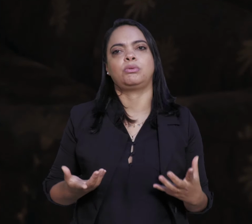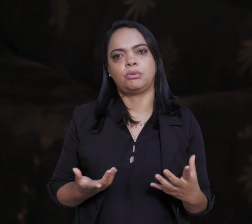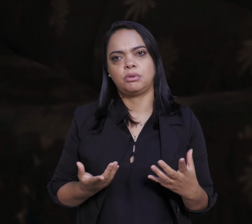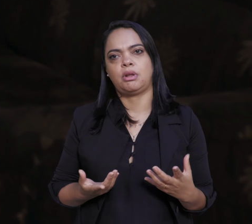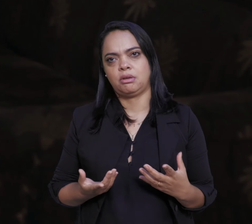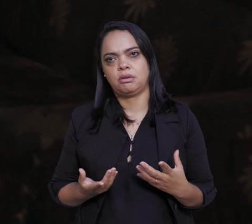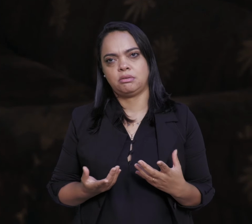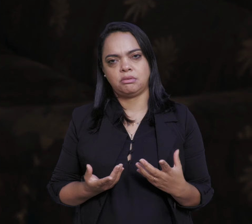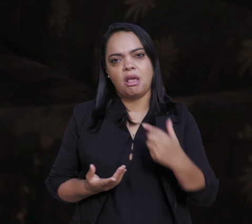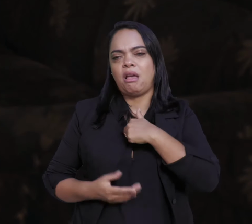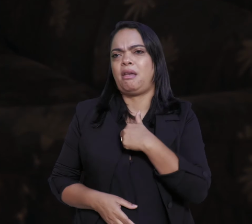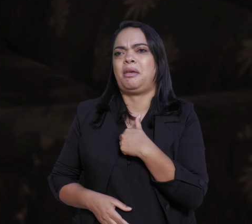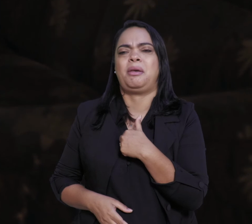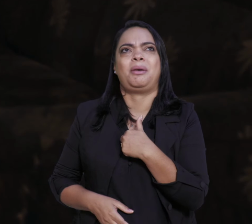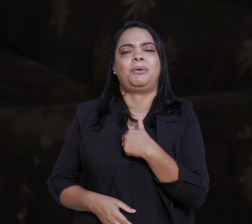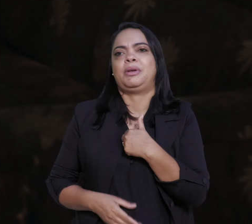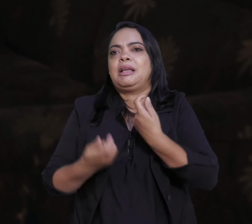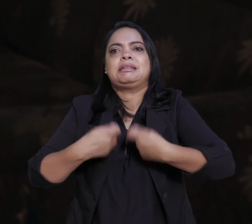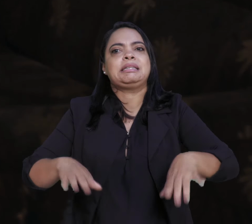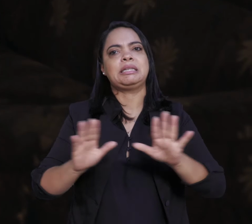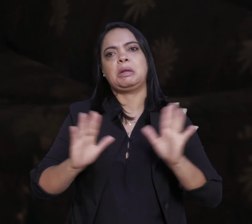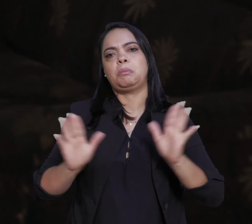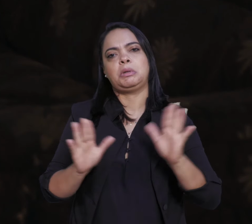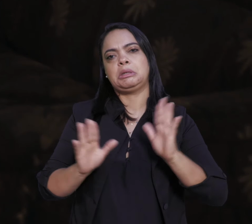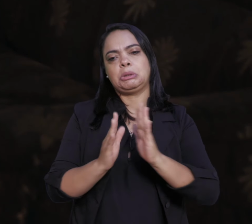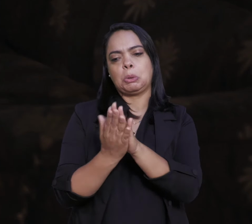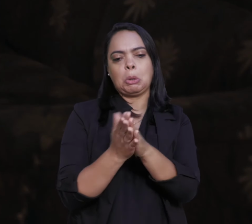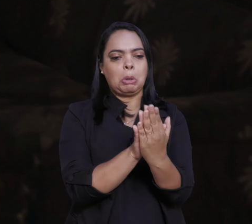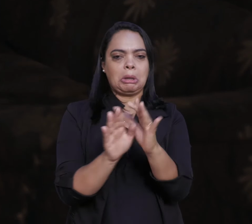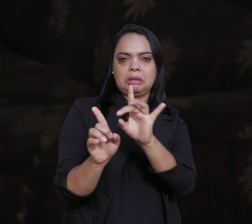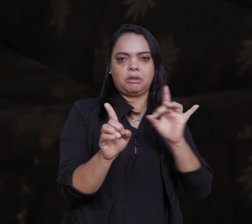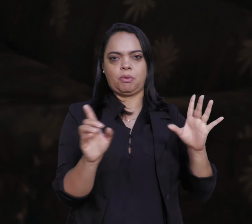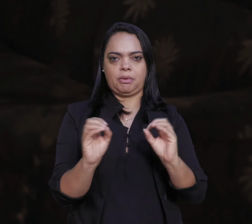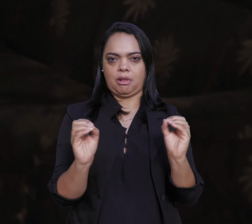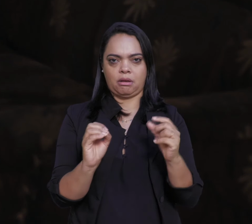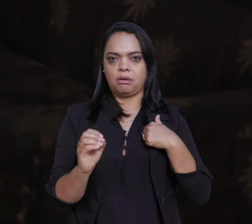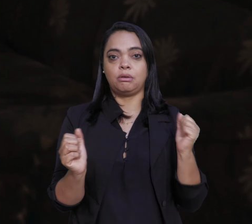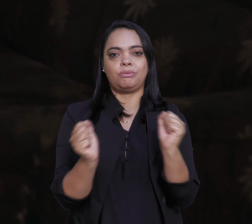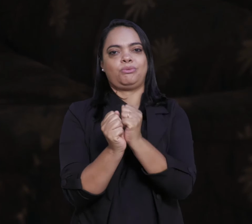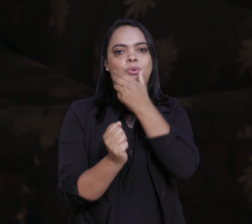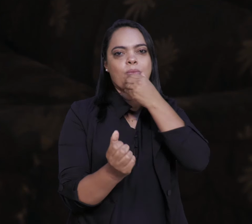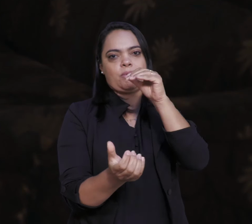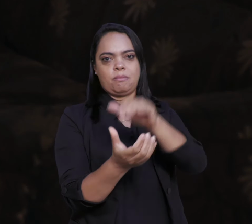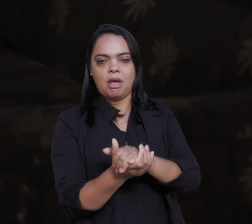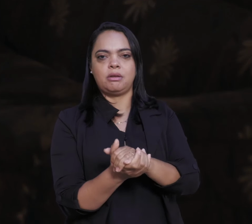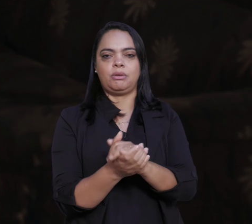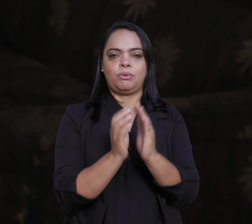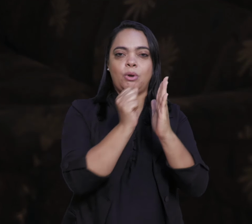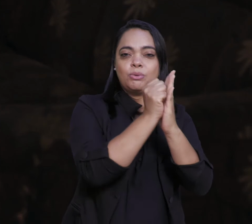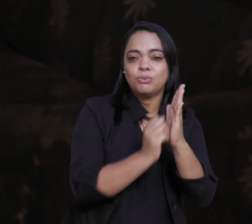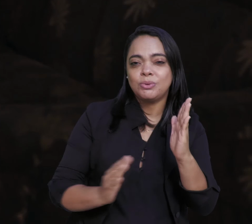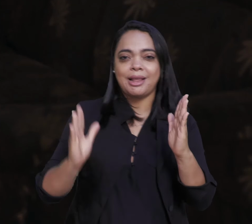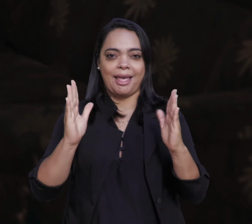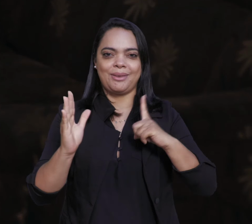dificuldades. Eu não tenho que lidar com tanta transfobia. Eu tô do lado do meu marido, dentro do terreiro eu